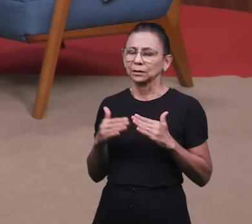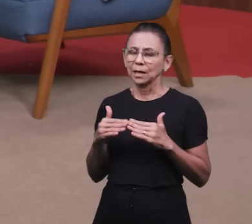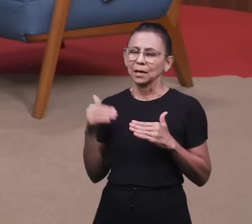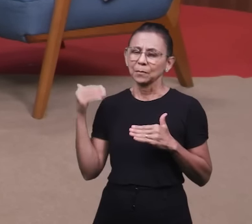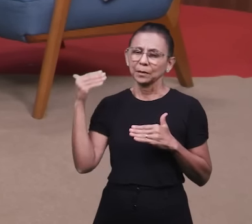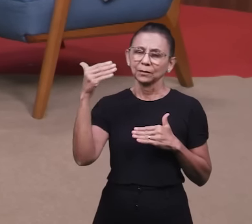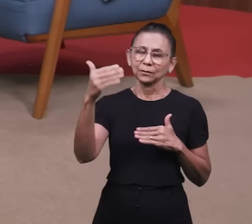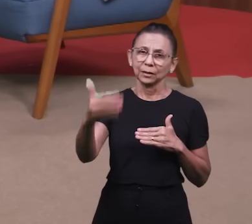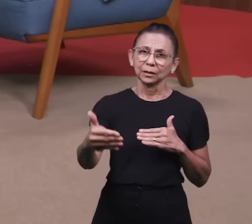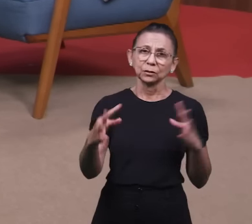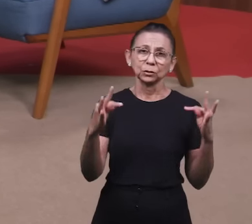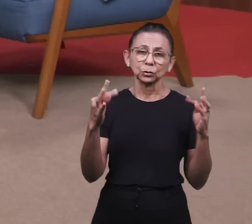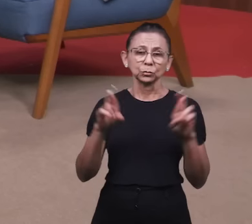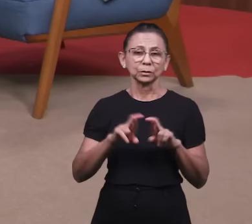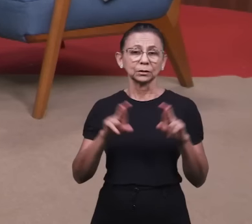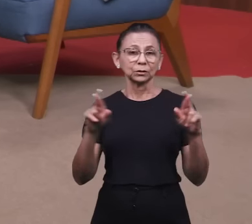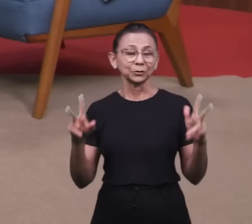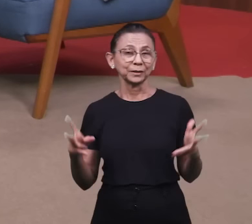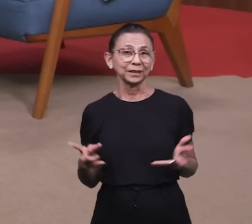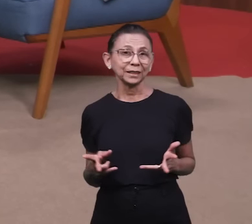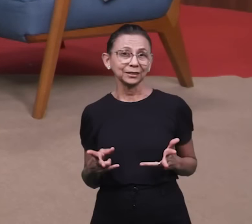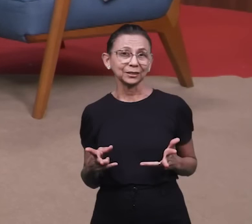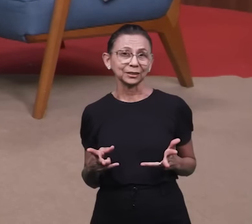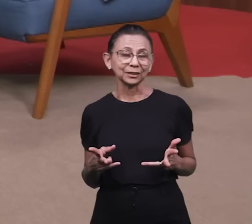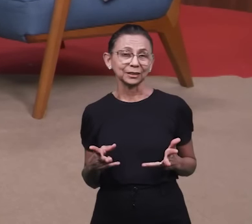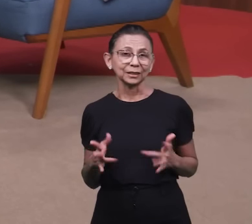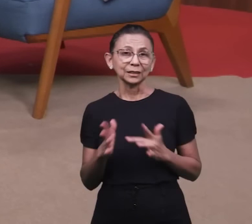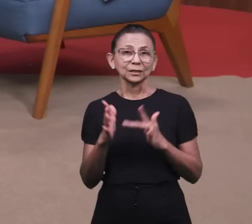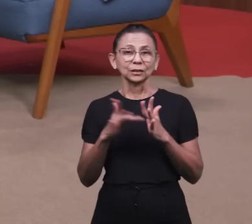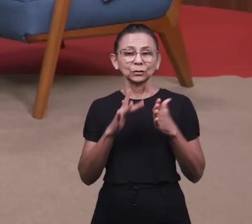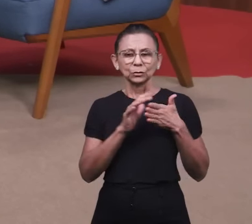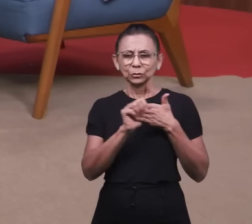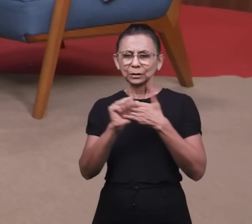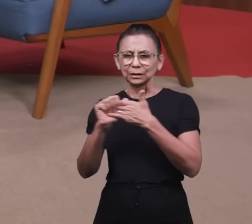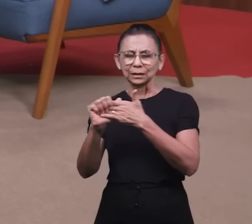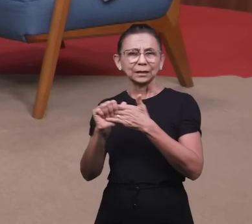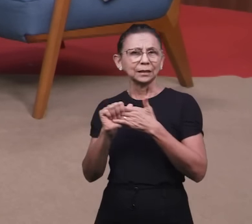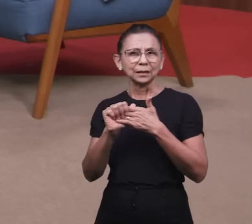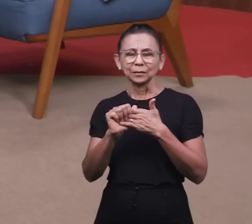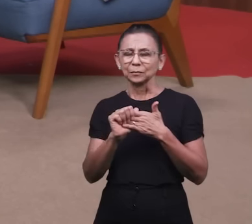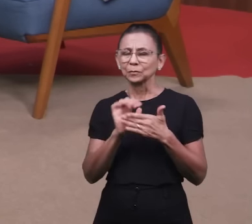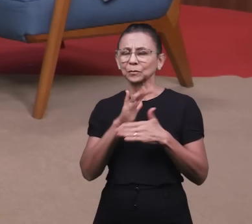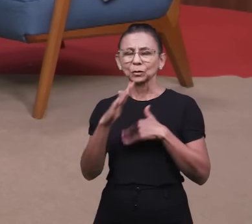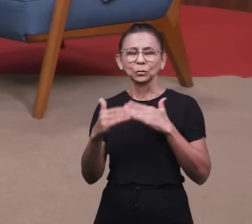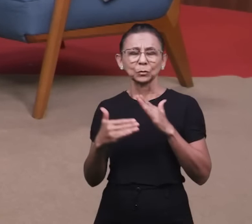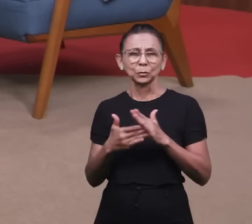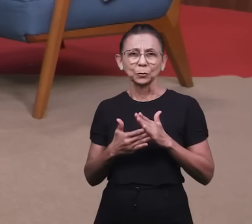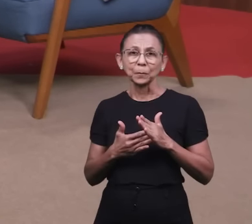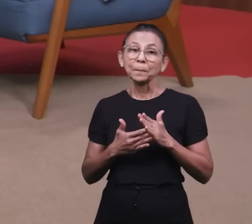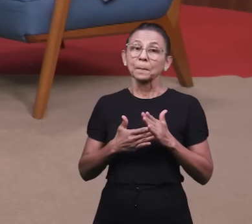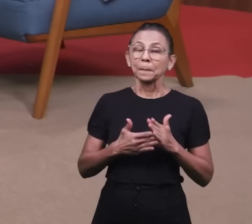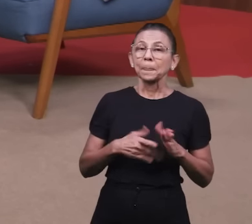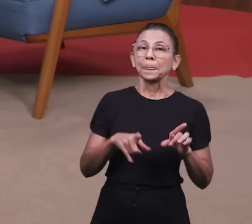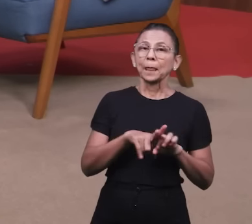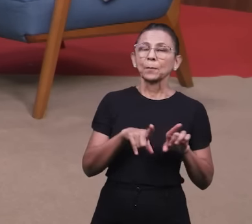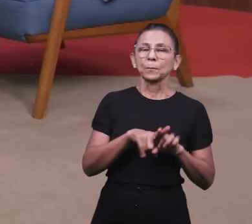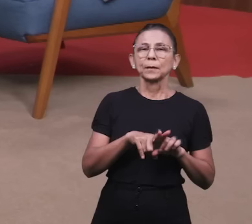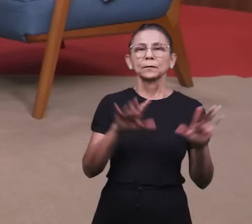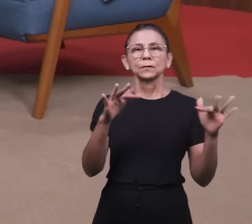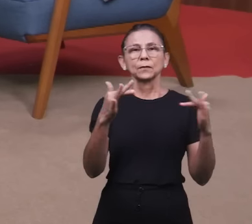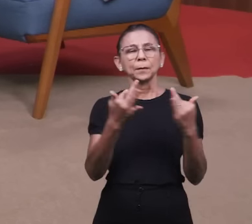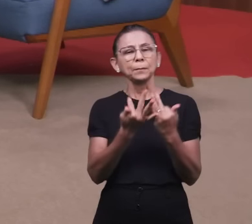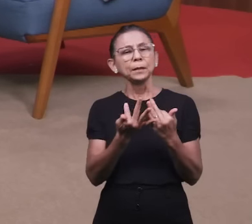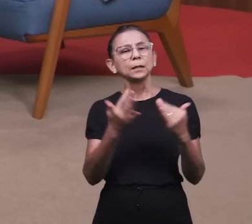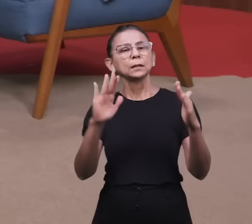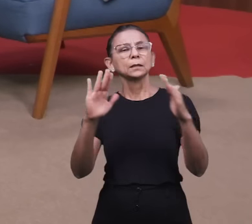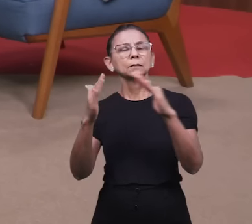e a luz que brilha nessa Candeia ilumina a nossa vida e ainda todos as a nossa volta nossos amigos